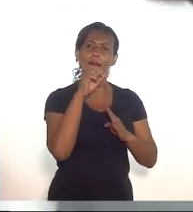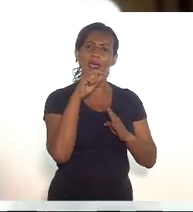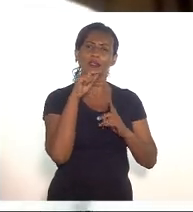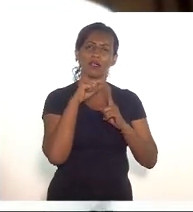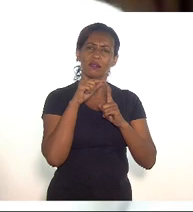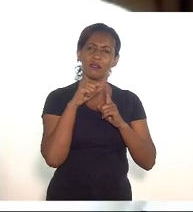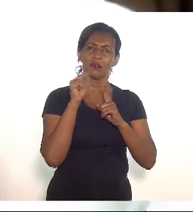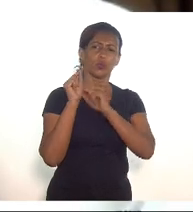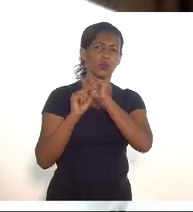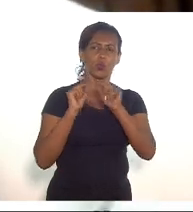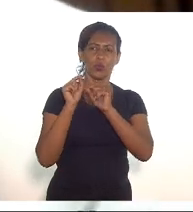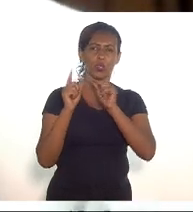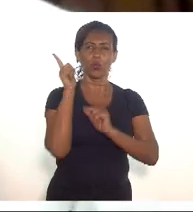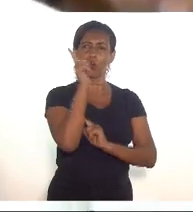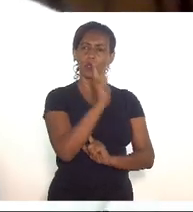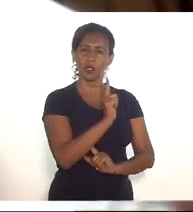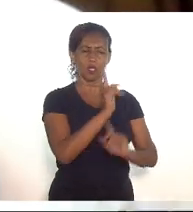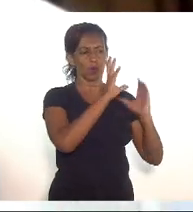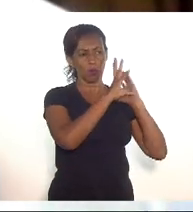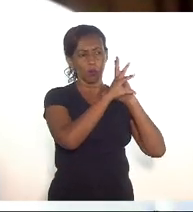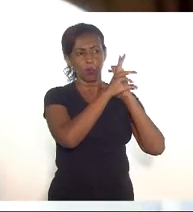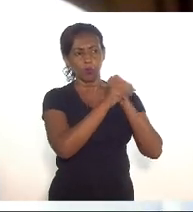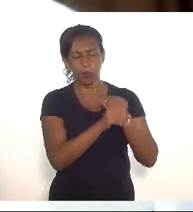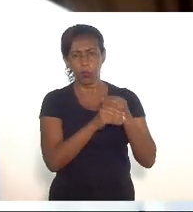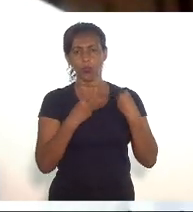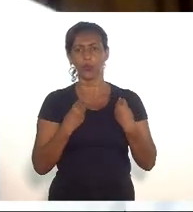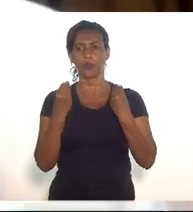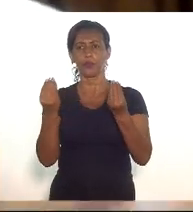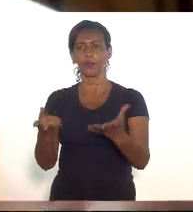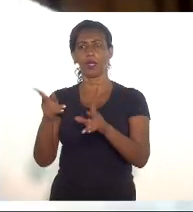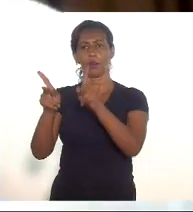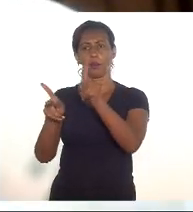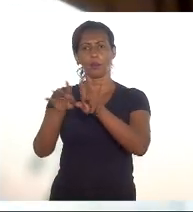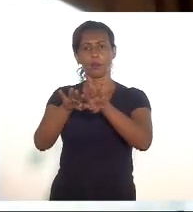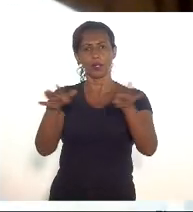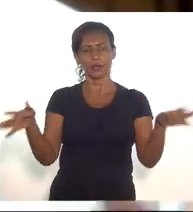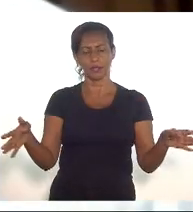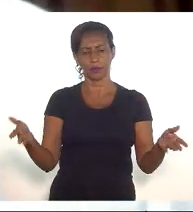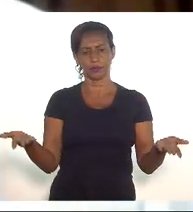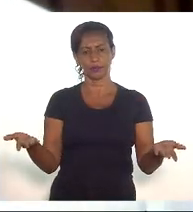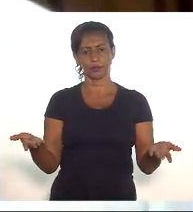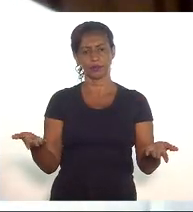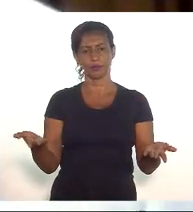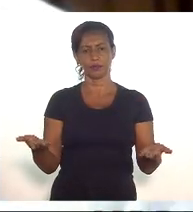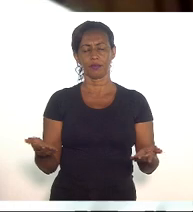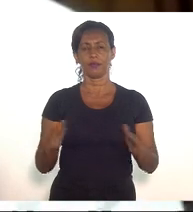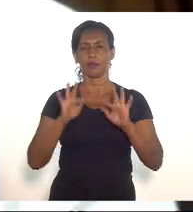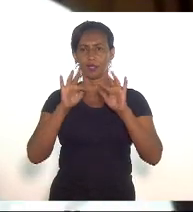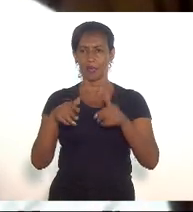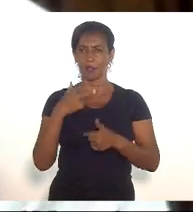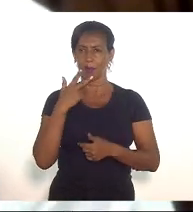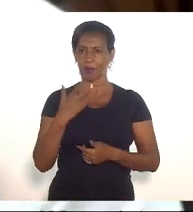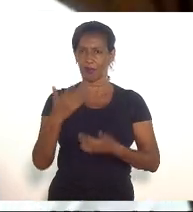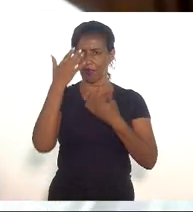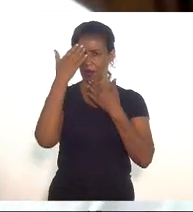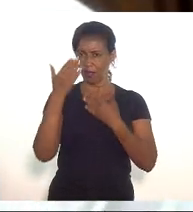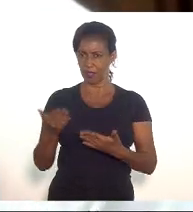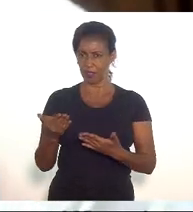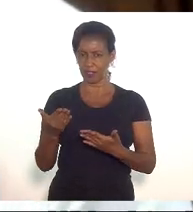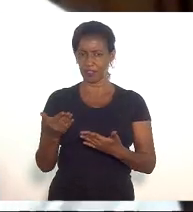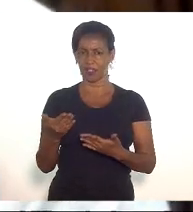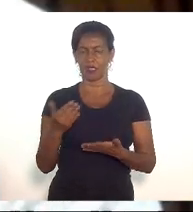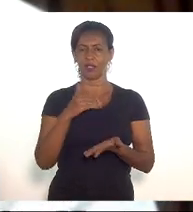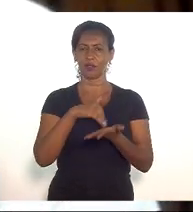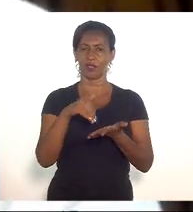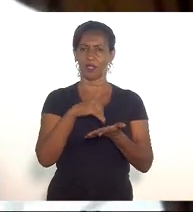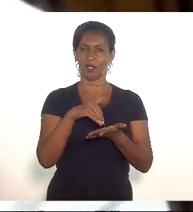o que conseguimos entregar, e para isso a Secretaria de Planejamento está fazendo um excelente trabalho. Termino a minha fala agradecendo a exposição do